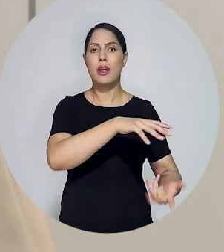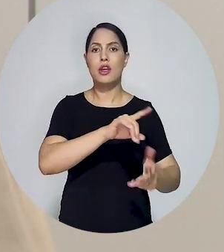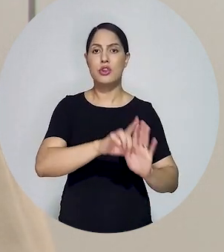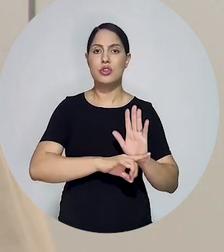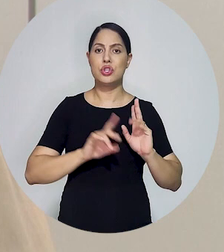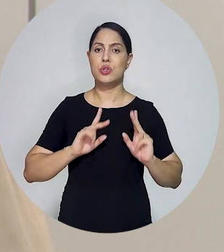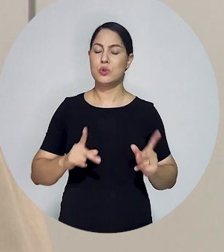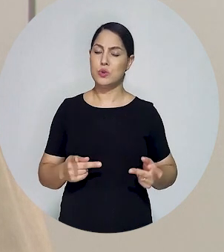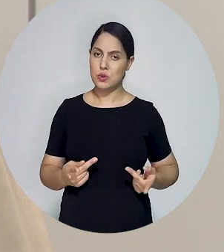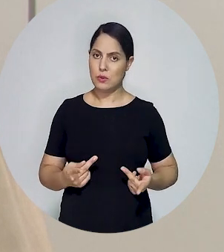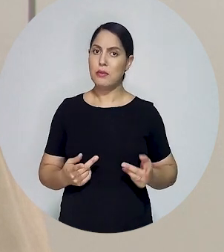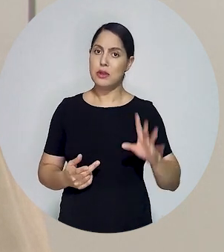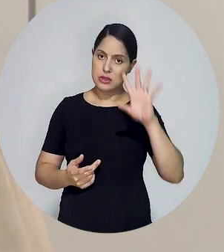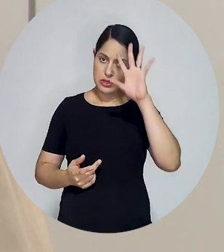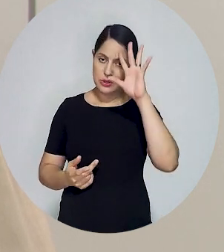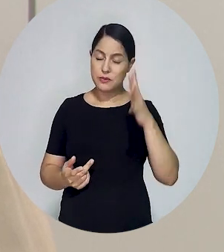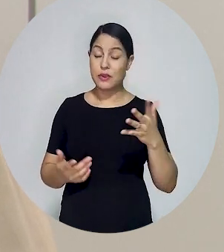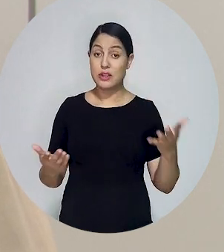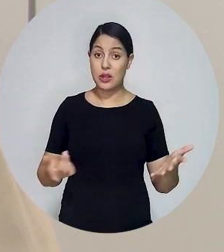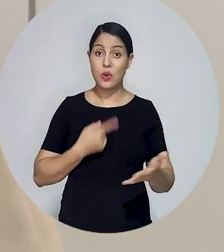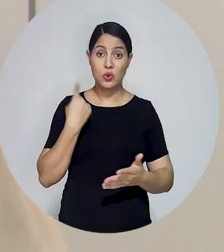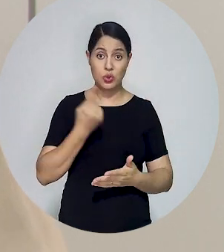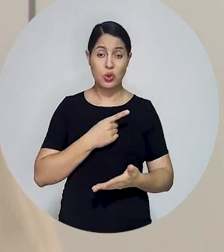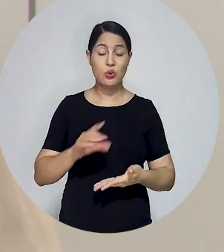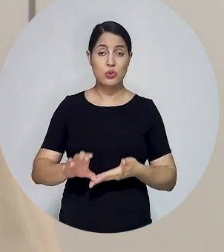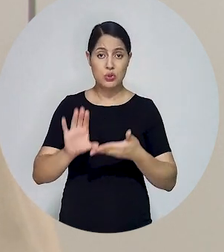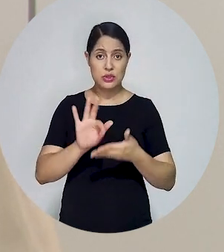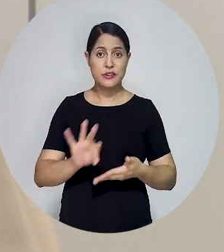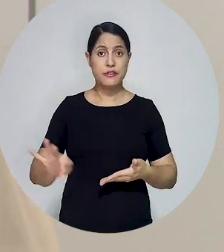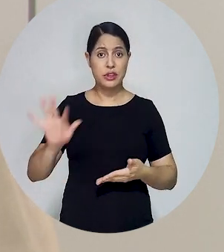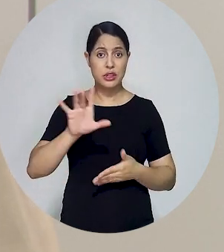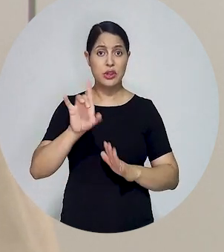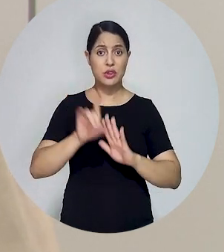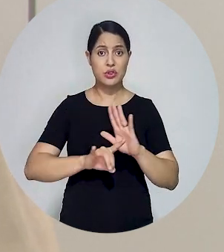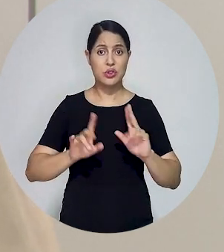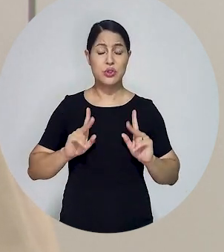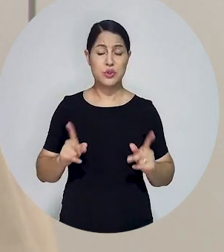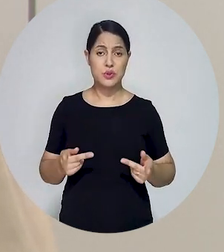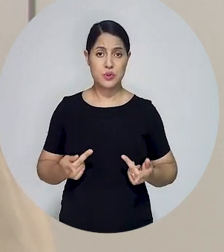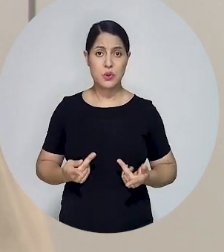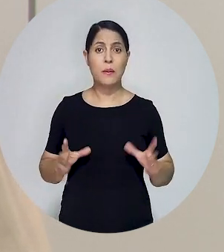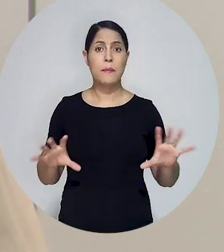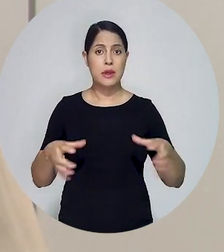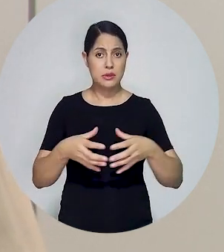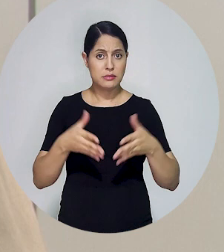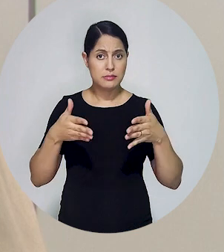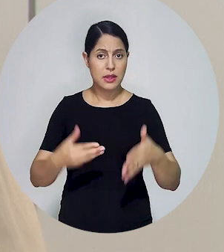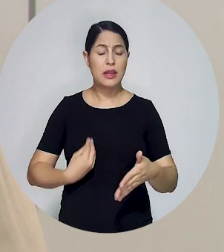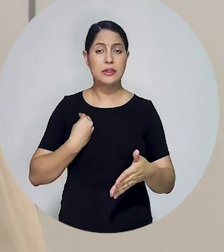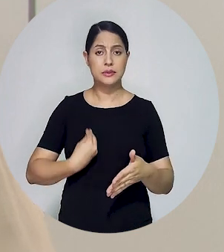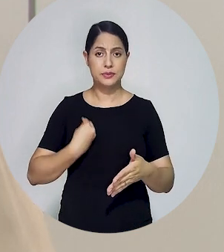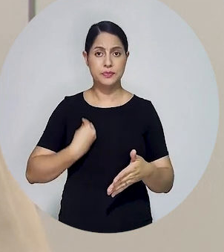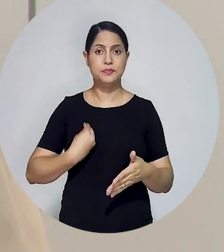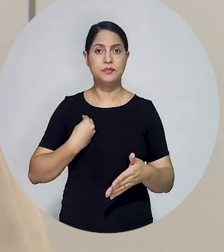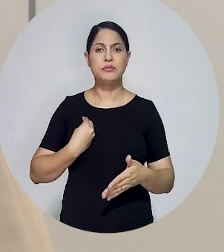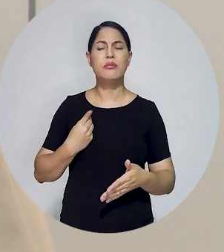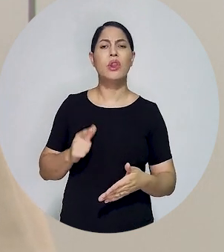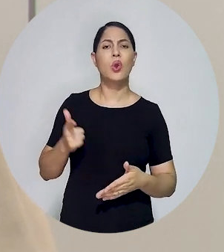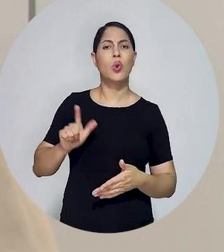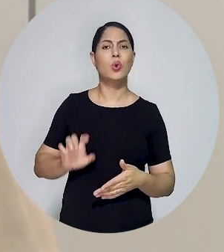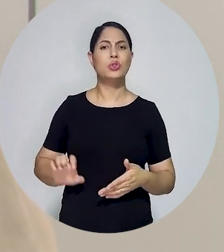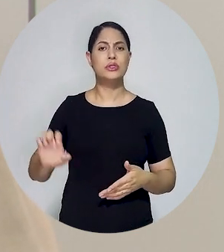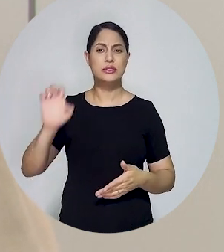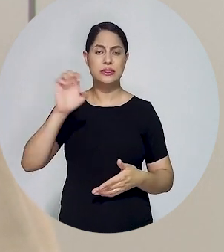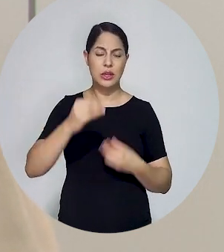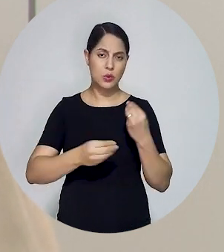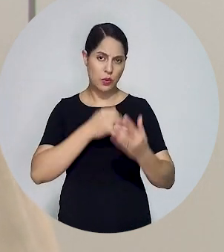fosse levado à Corte Interamericana de Direitos Humanos. O Conselho Federal da OAB, por meio da Comissão Nacional de Direitos Humanos, juntamente com a